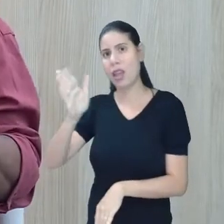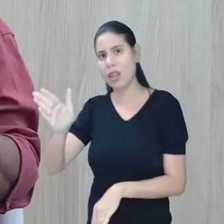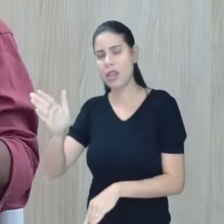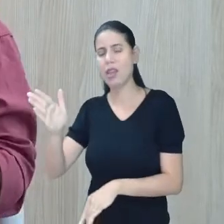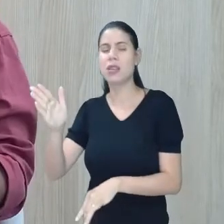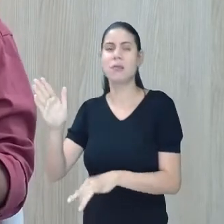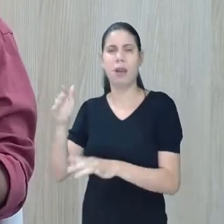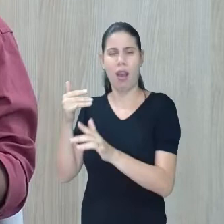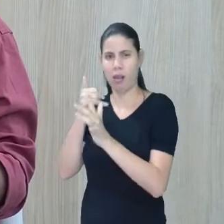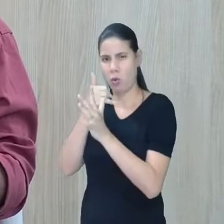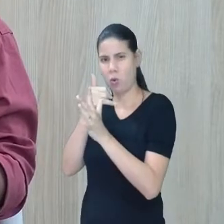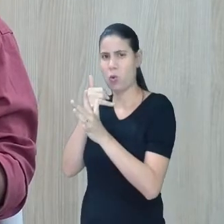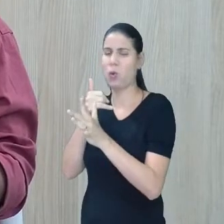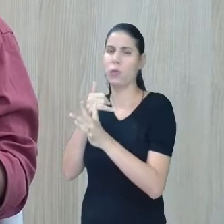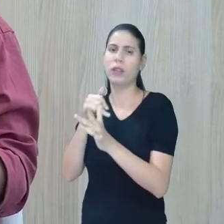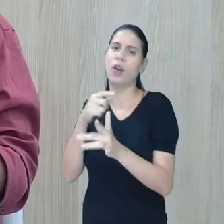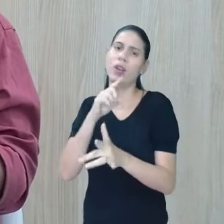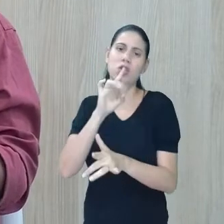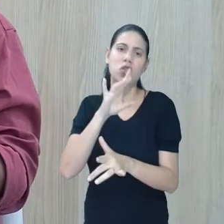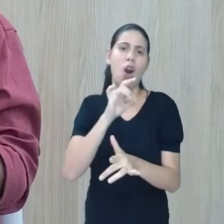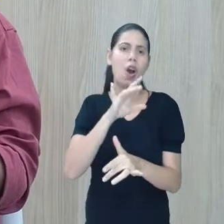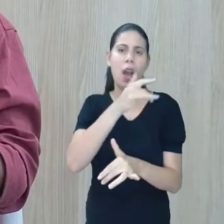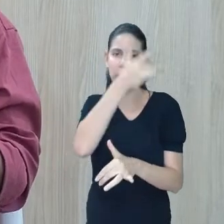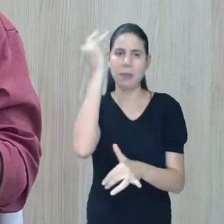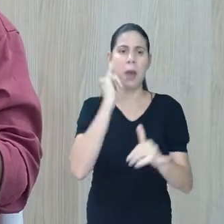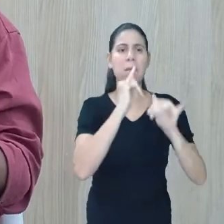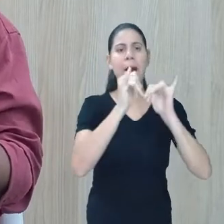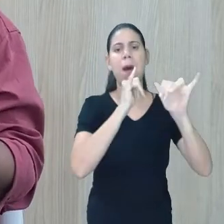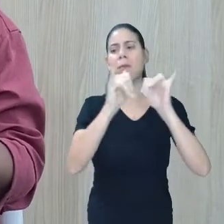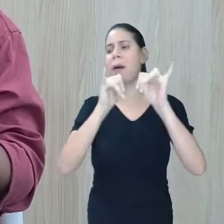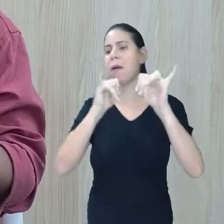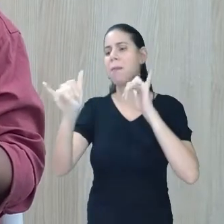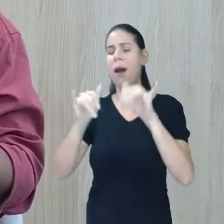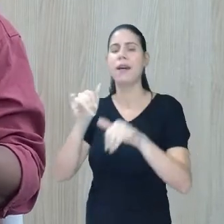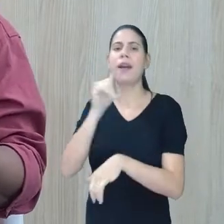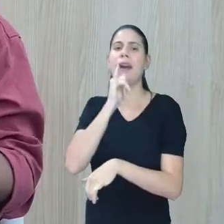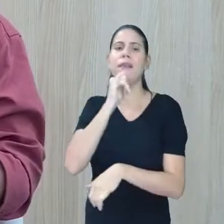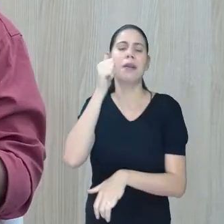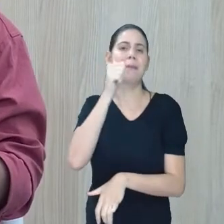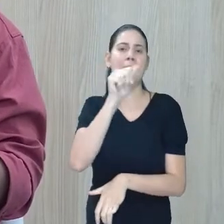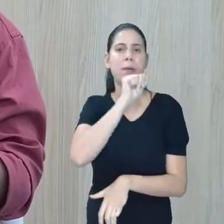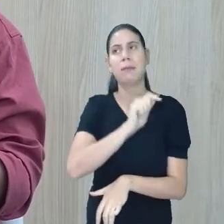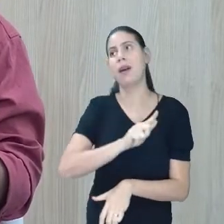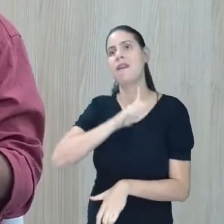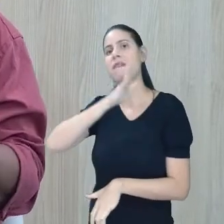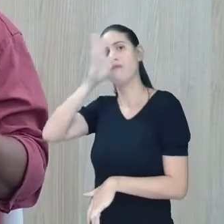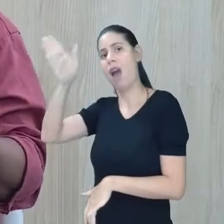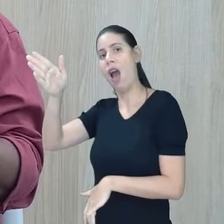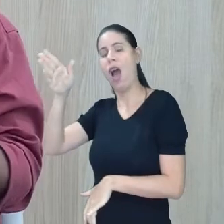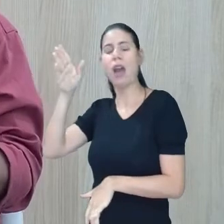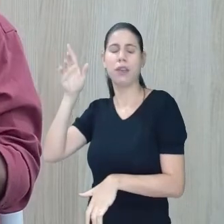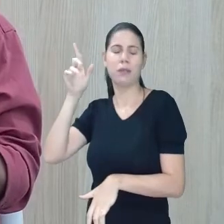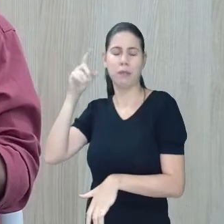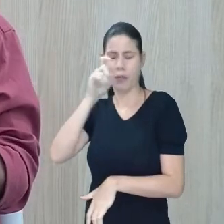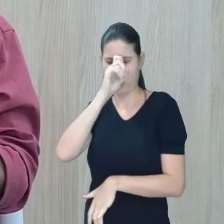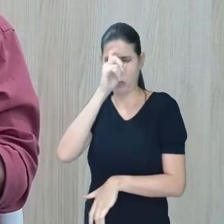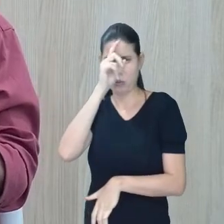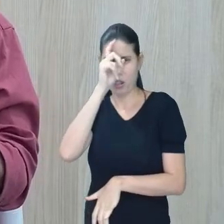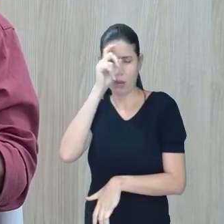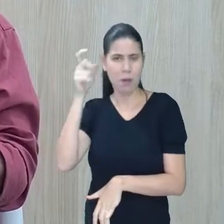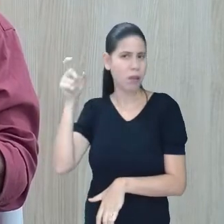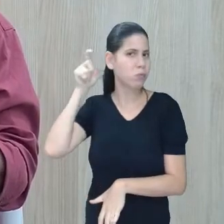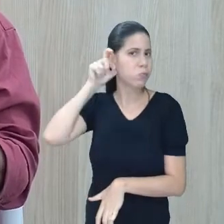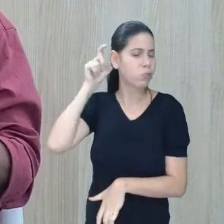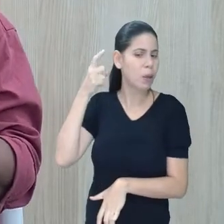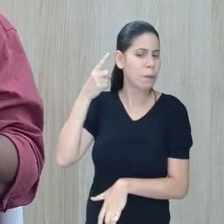Sim. boca a boca, a melhor Sim. mídia que há, né? Então, assim, as mães vão para o hospital fazer exame de audiometria, sempre está fazendo o exame dos meninos.